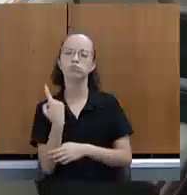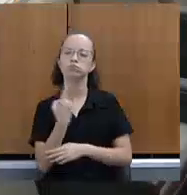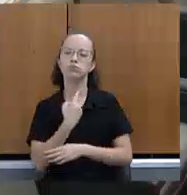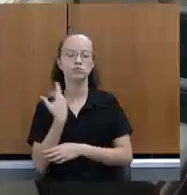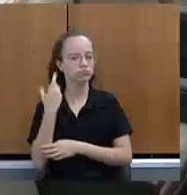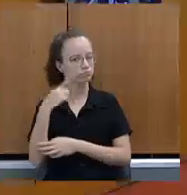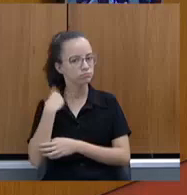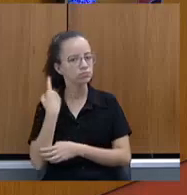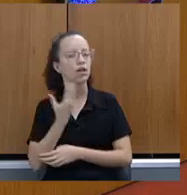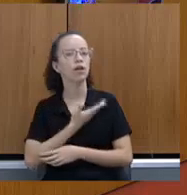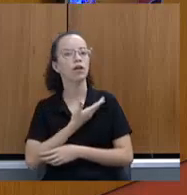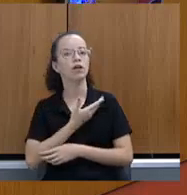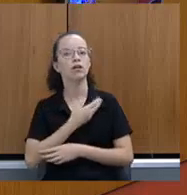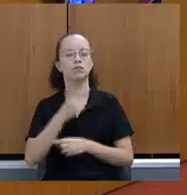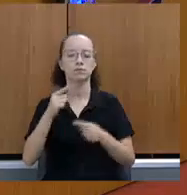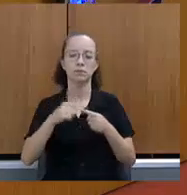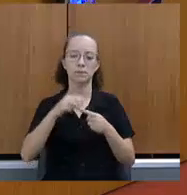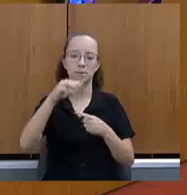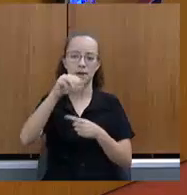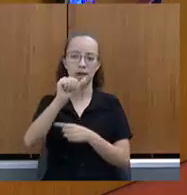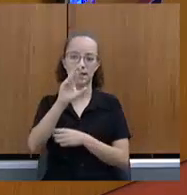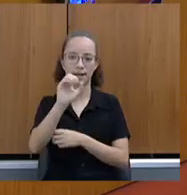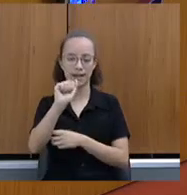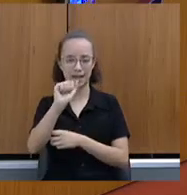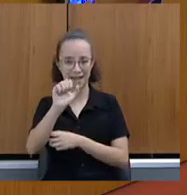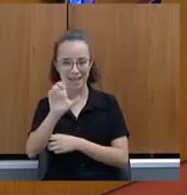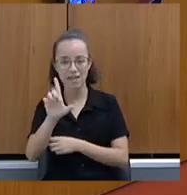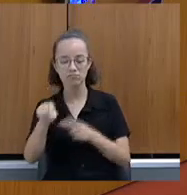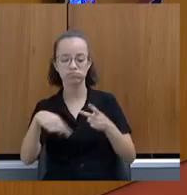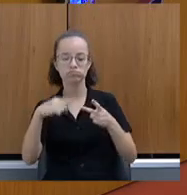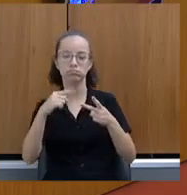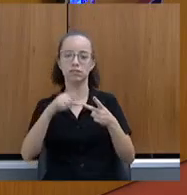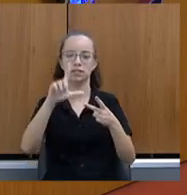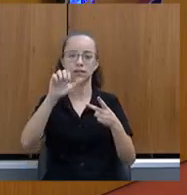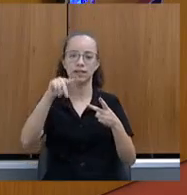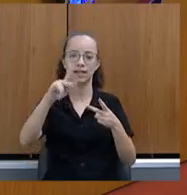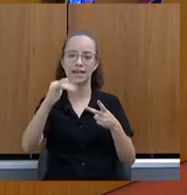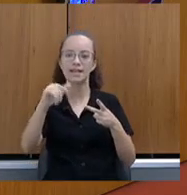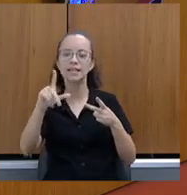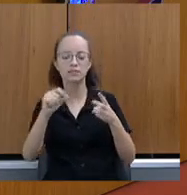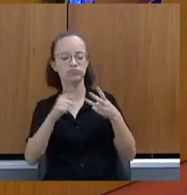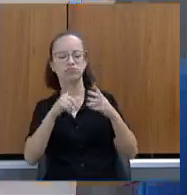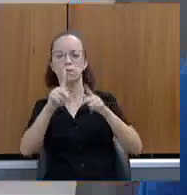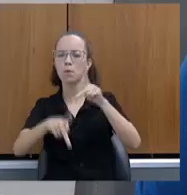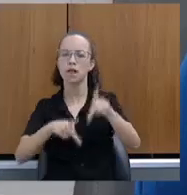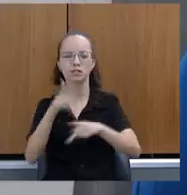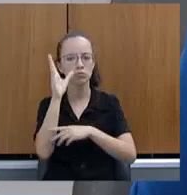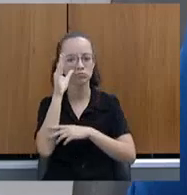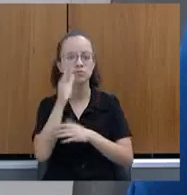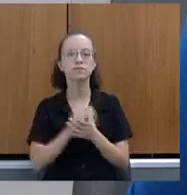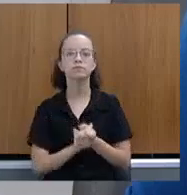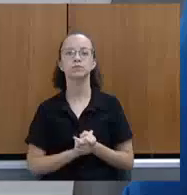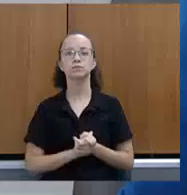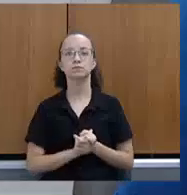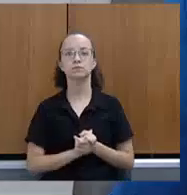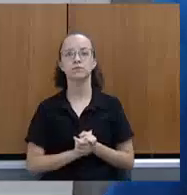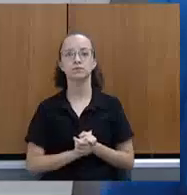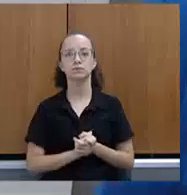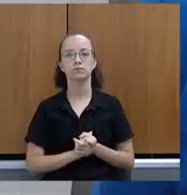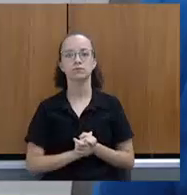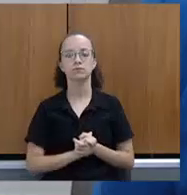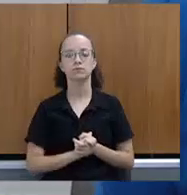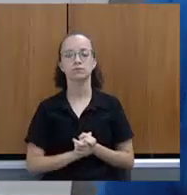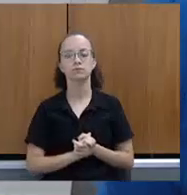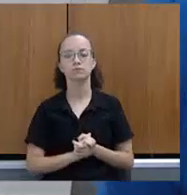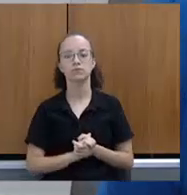de Parlamento né Macaé Leninha e toda a população que nos acompanha Me permita Presidente antes de